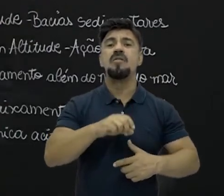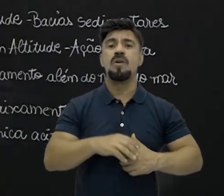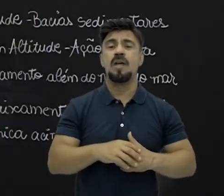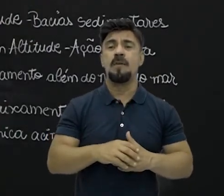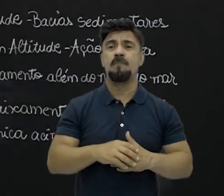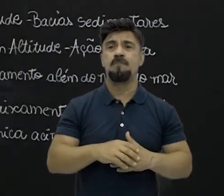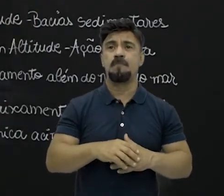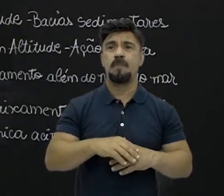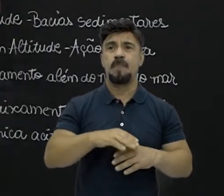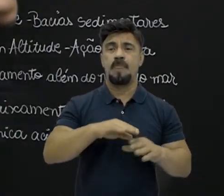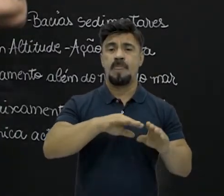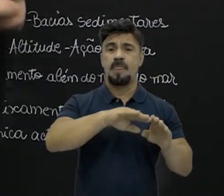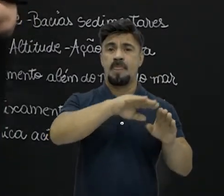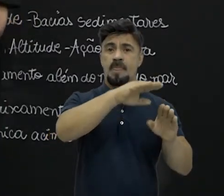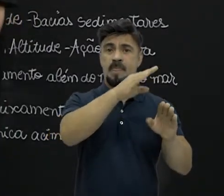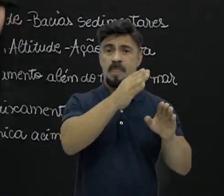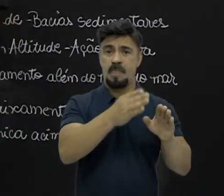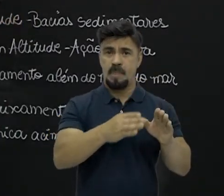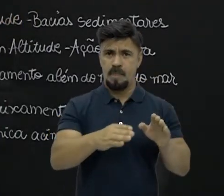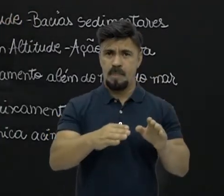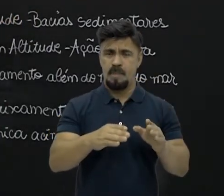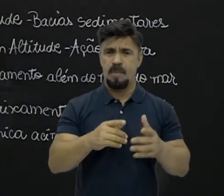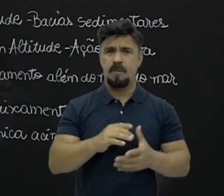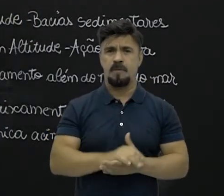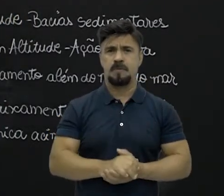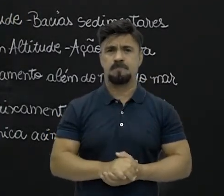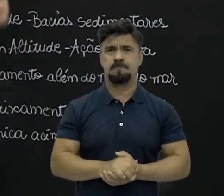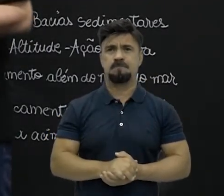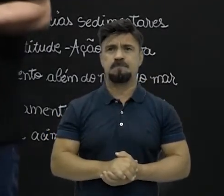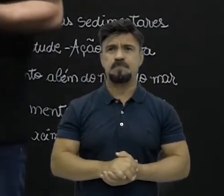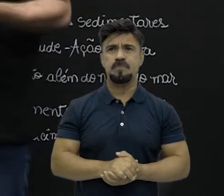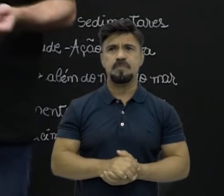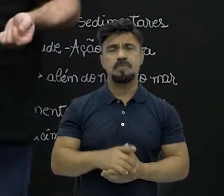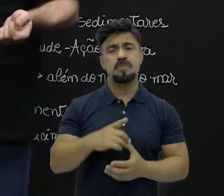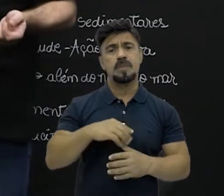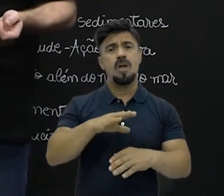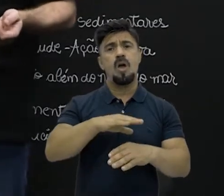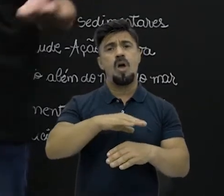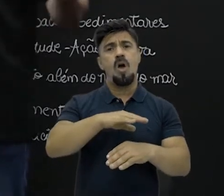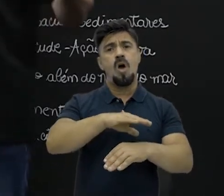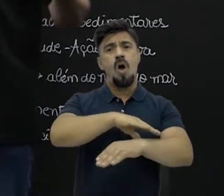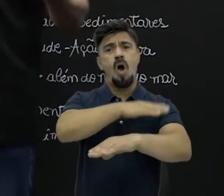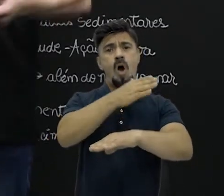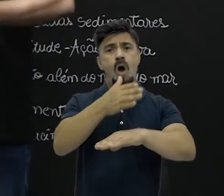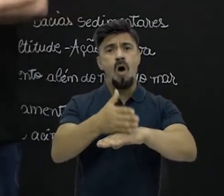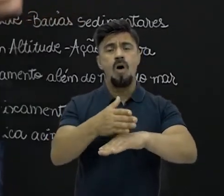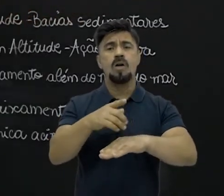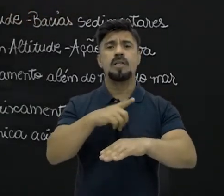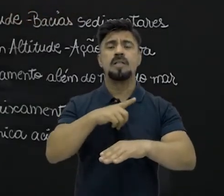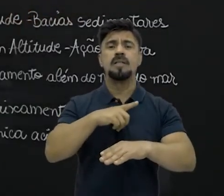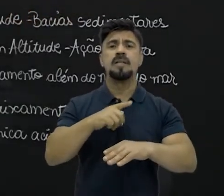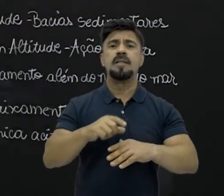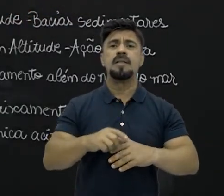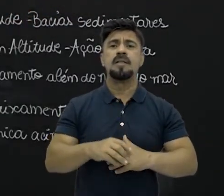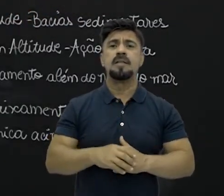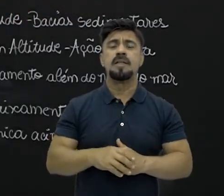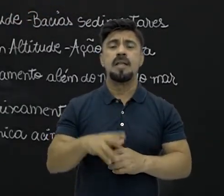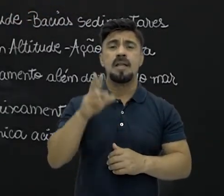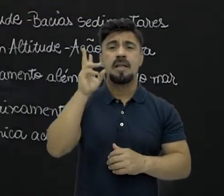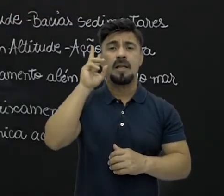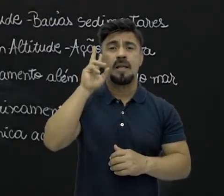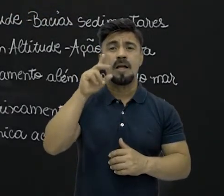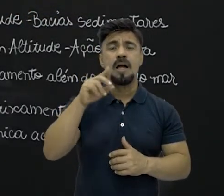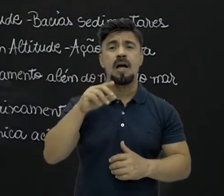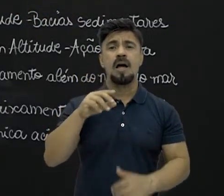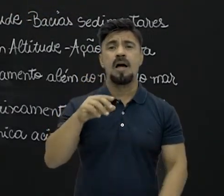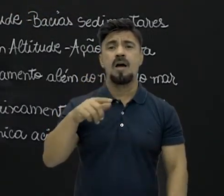formação. Se a gente pensar dos escudos cristalinos formados por rochas magmáticas e metamórficas, nós vamos lembrar do quartzo,